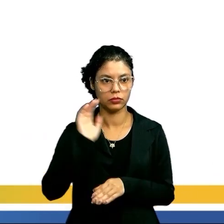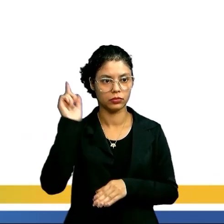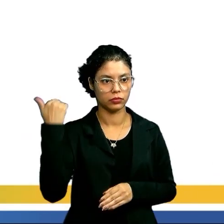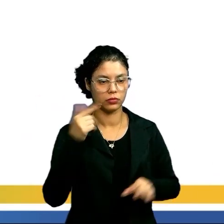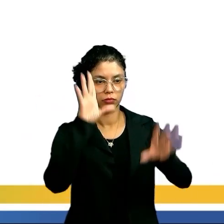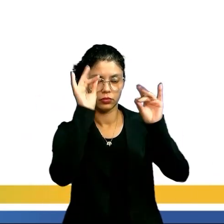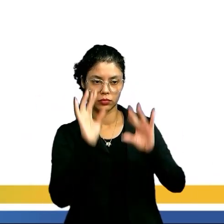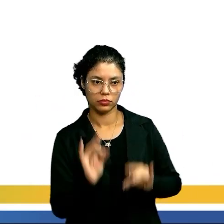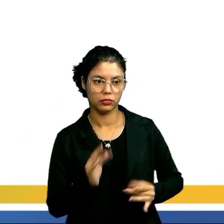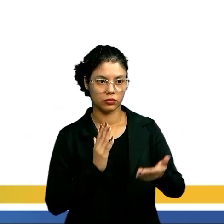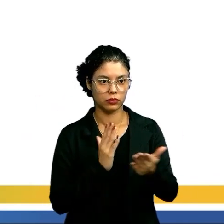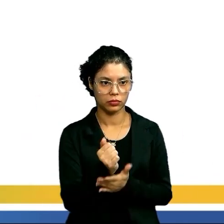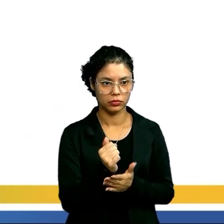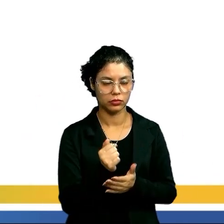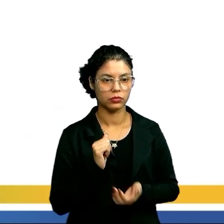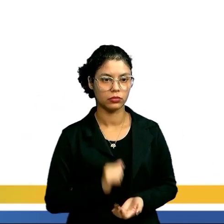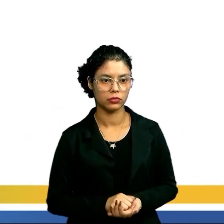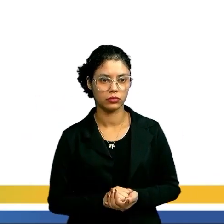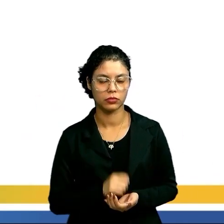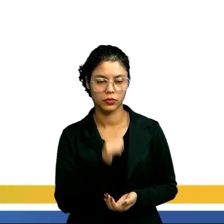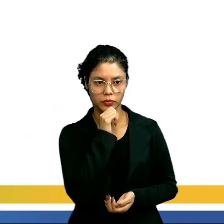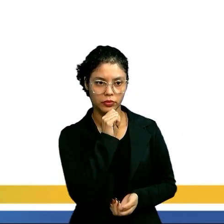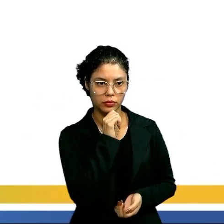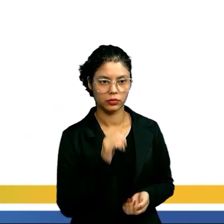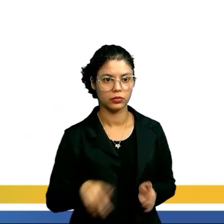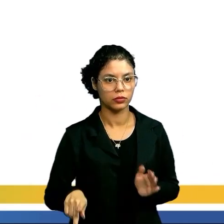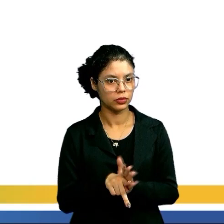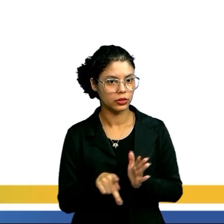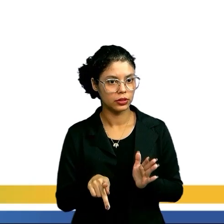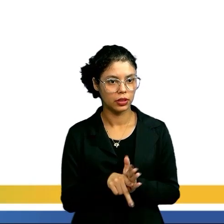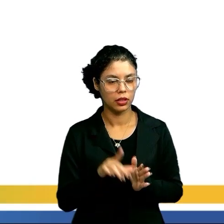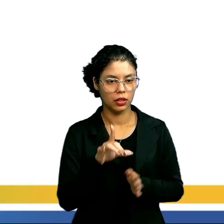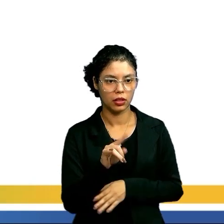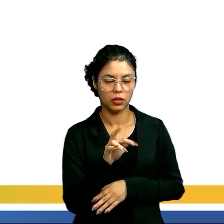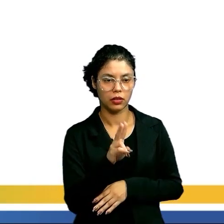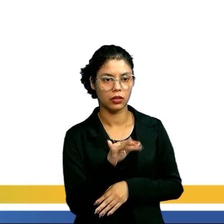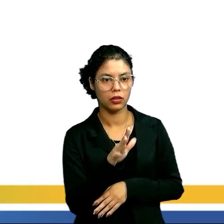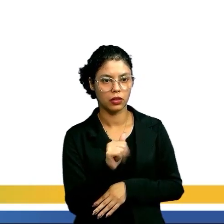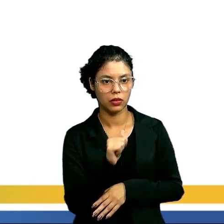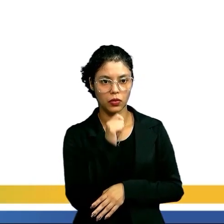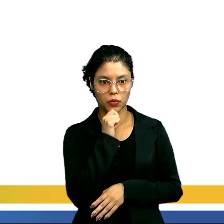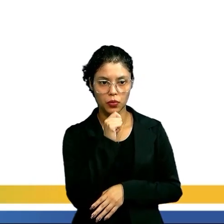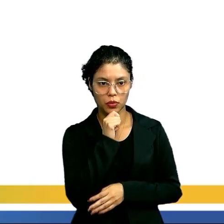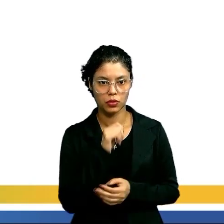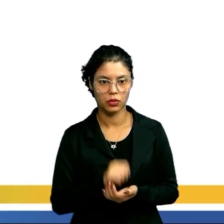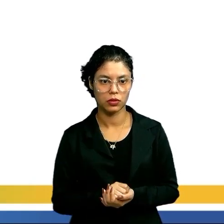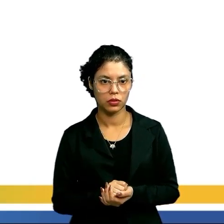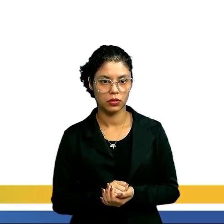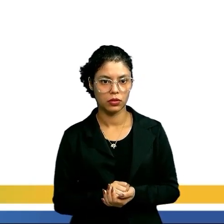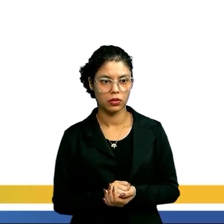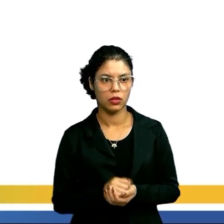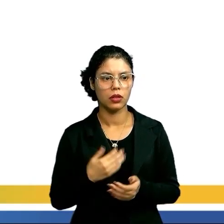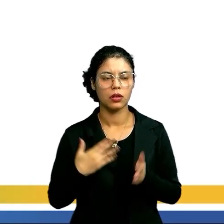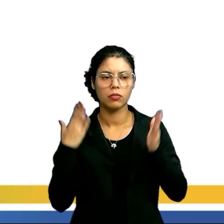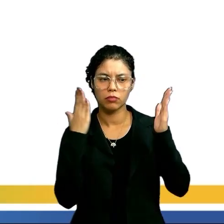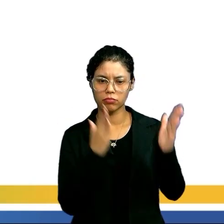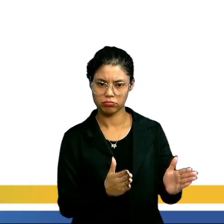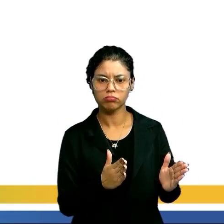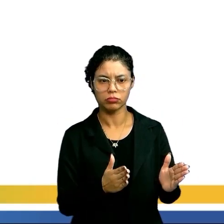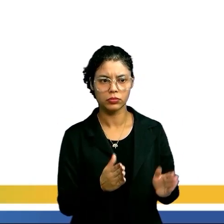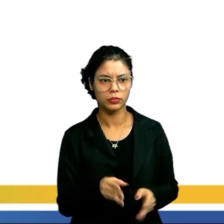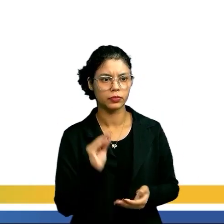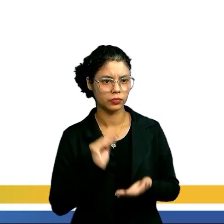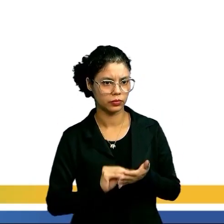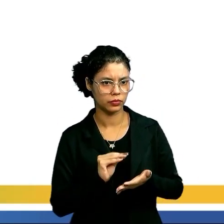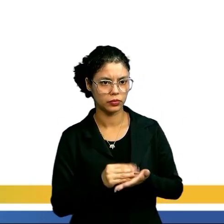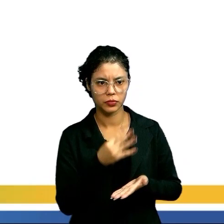outro aspecto, está tomado por um devir minoritário, que o arrastaria por